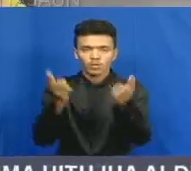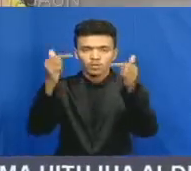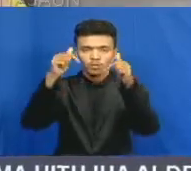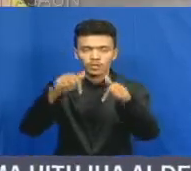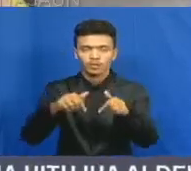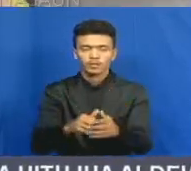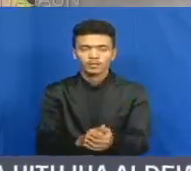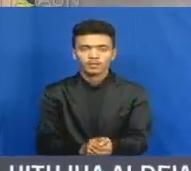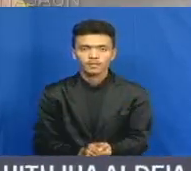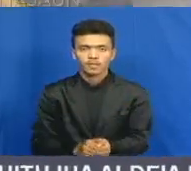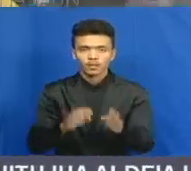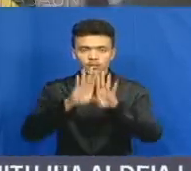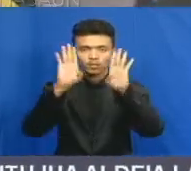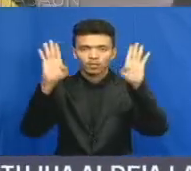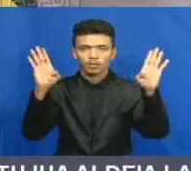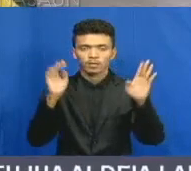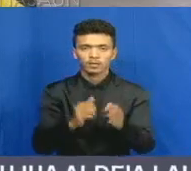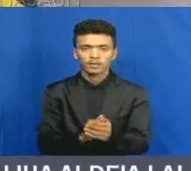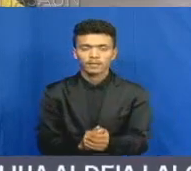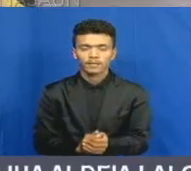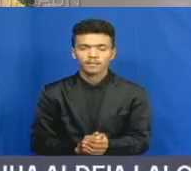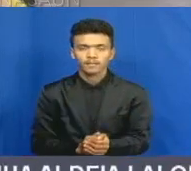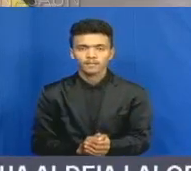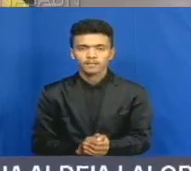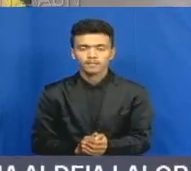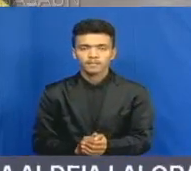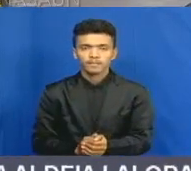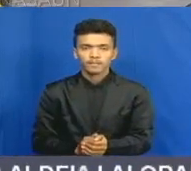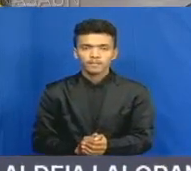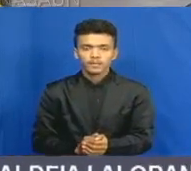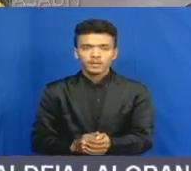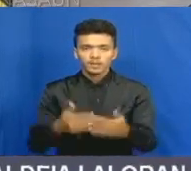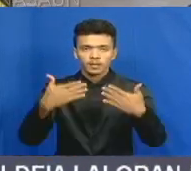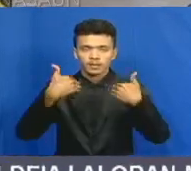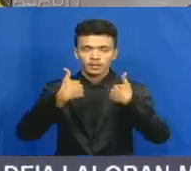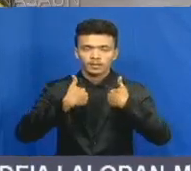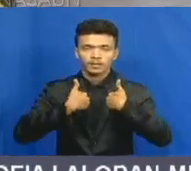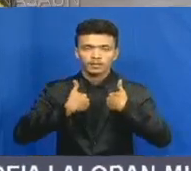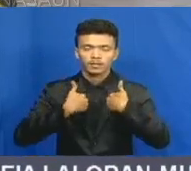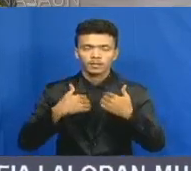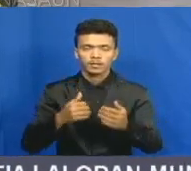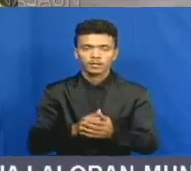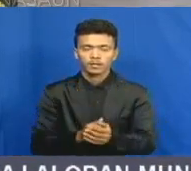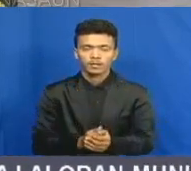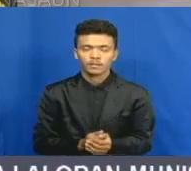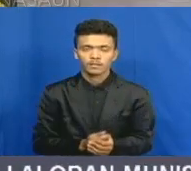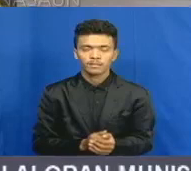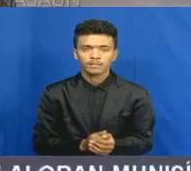tolokiona. Ya, dan dapat ini. Ini sufficient dari TBS. Ini waktu ini